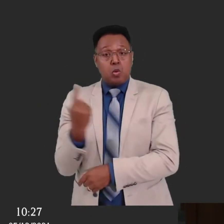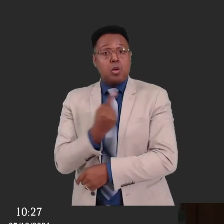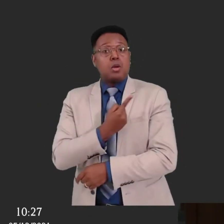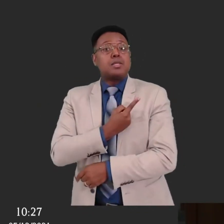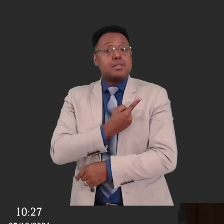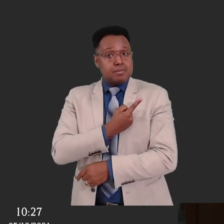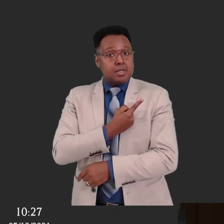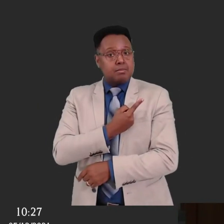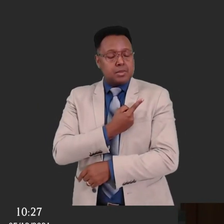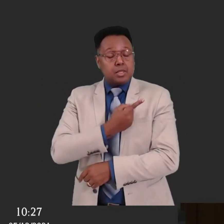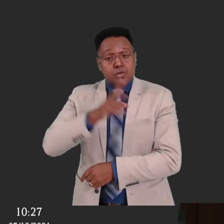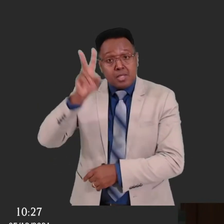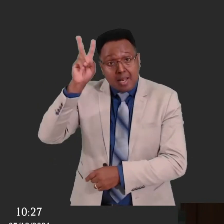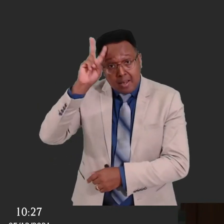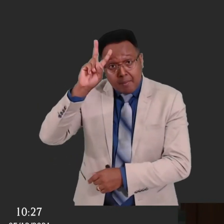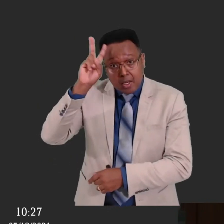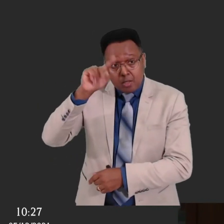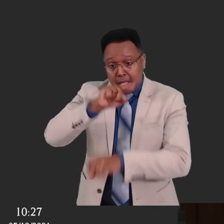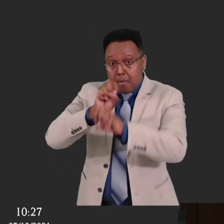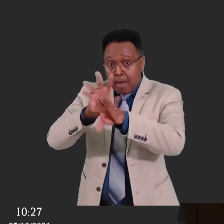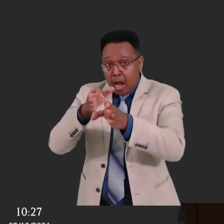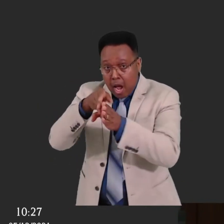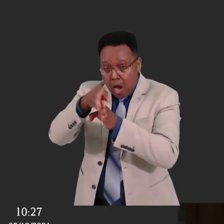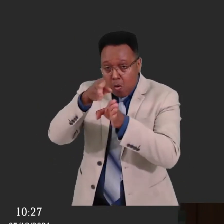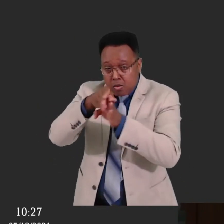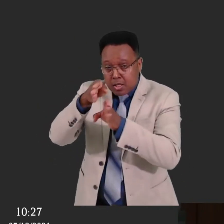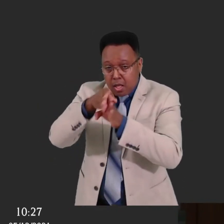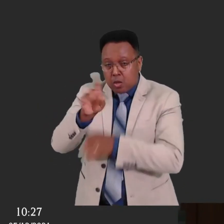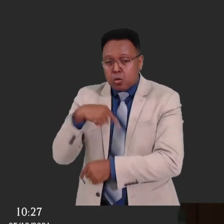não digo, mas lembrados destas coisas,